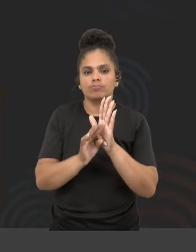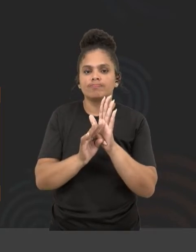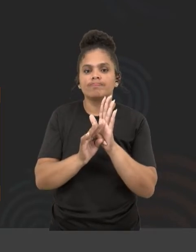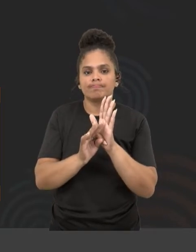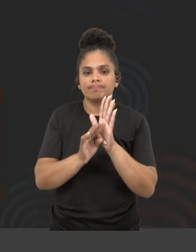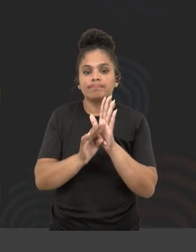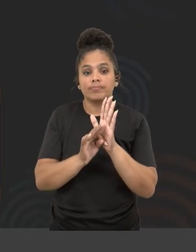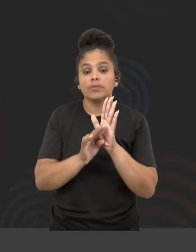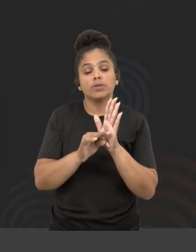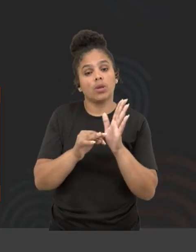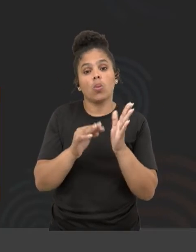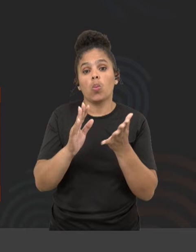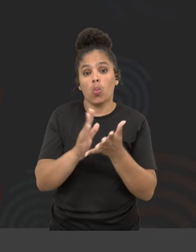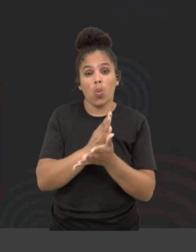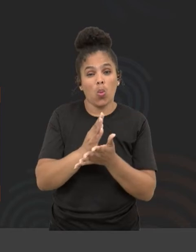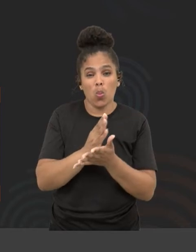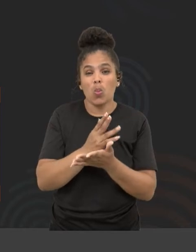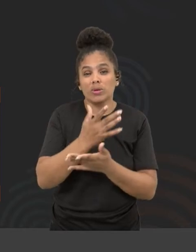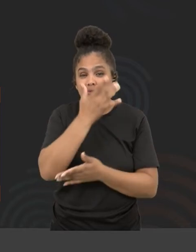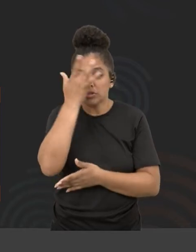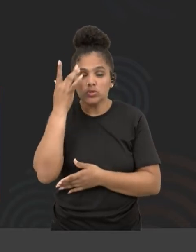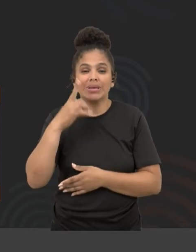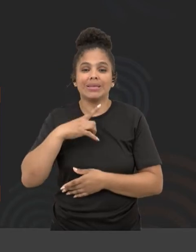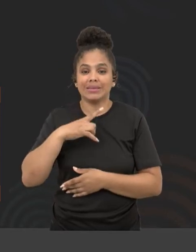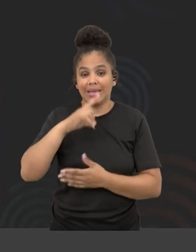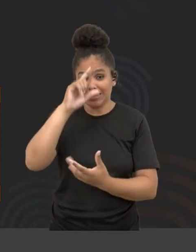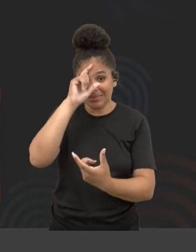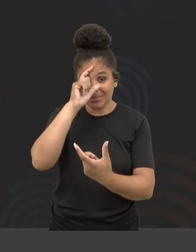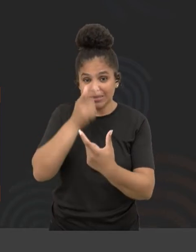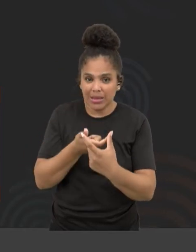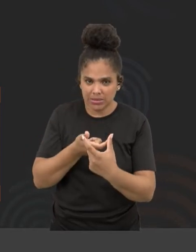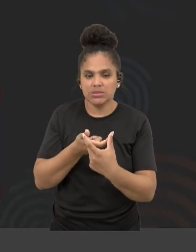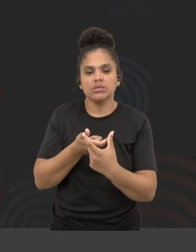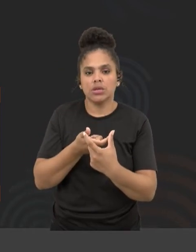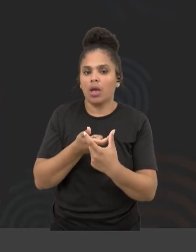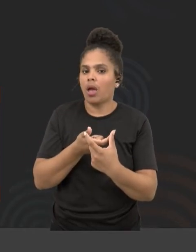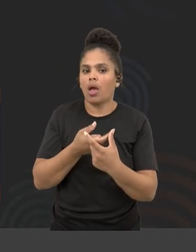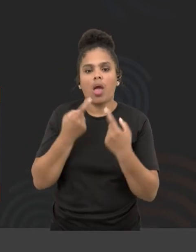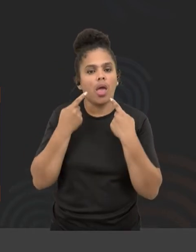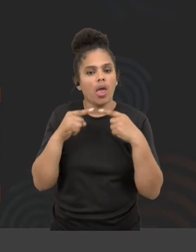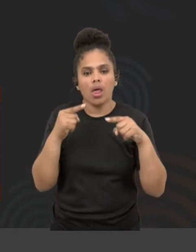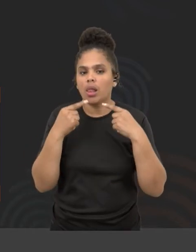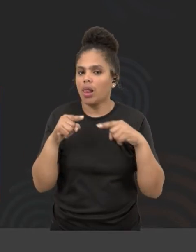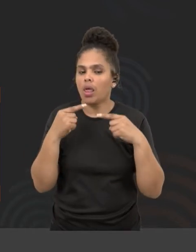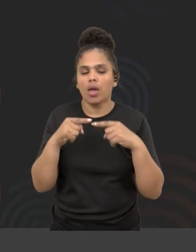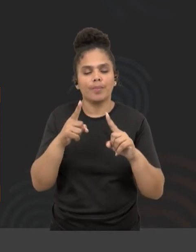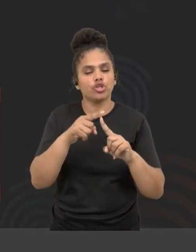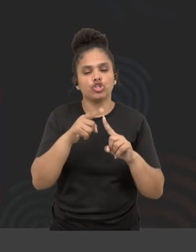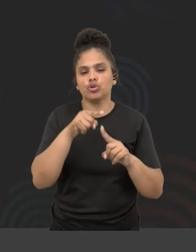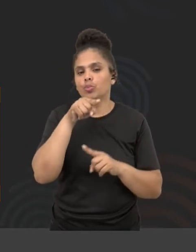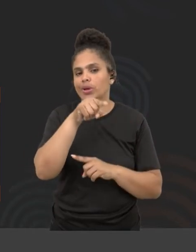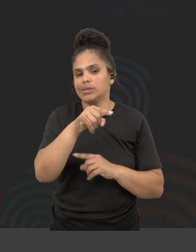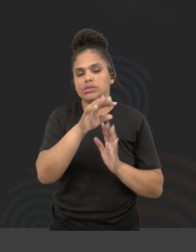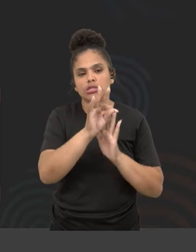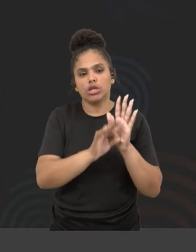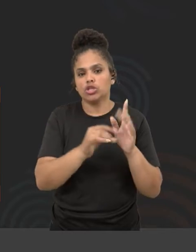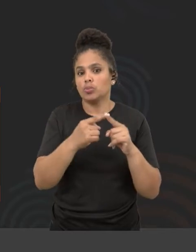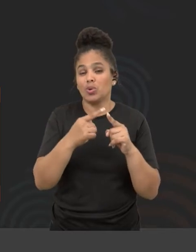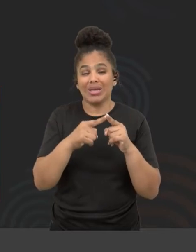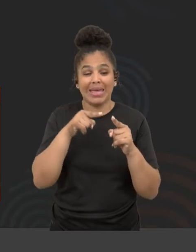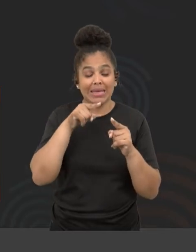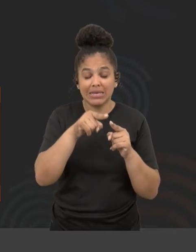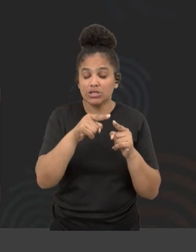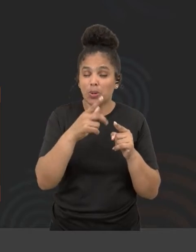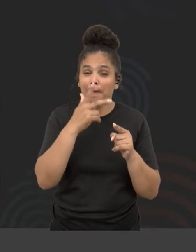E muitas pessoas com dislexia, por exemplo, reclamam desse tipo de texto por conta desse fenômeno